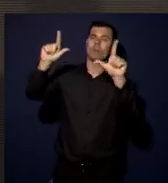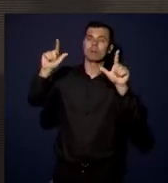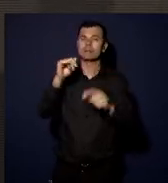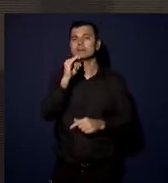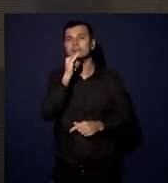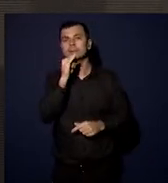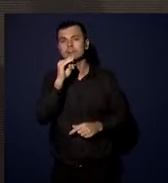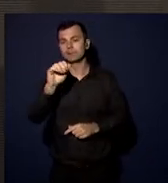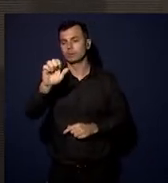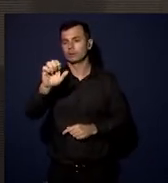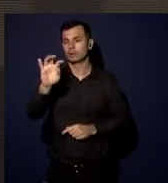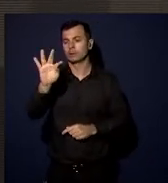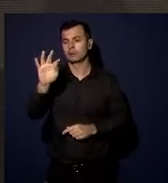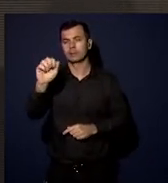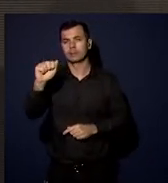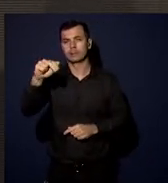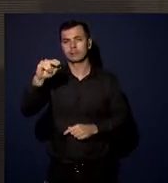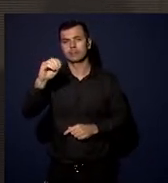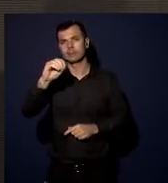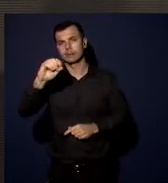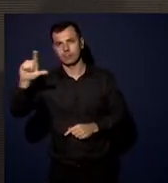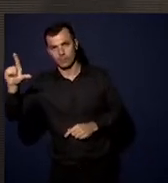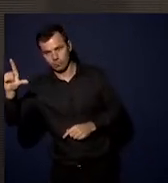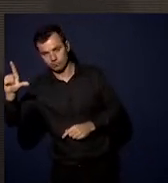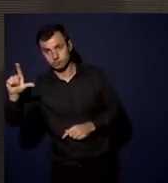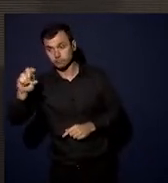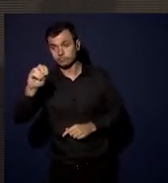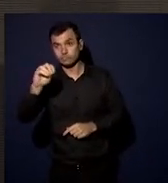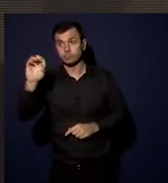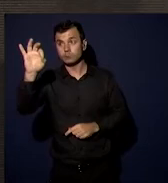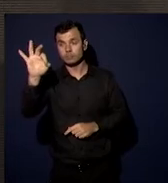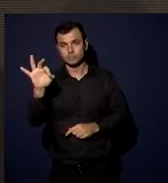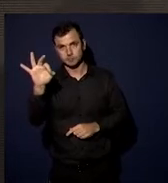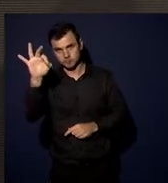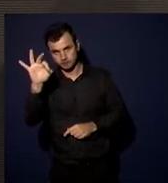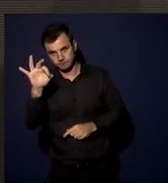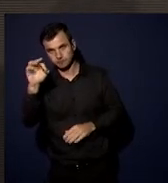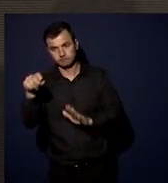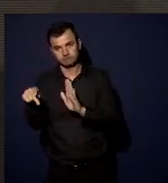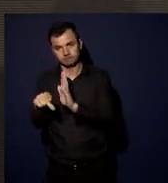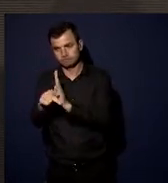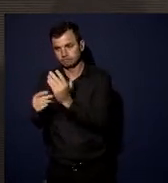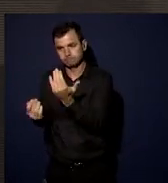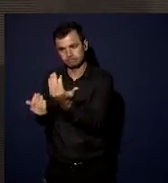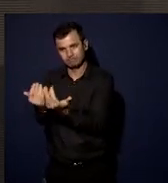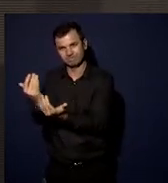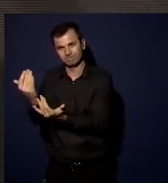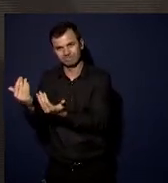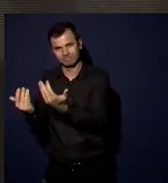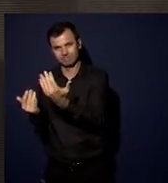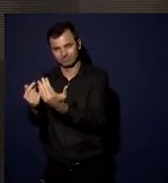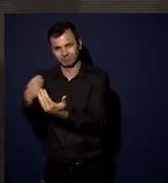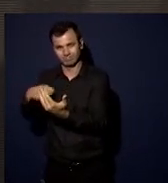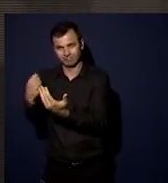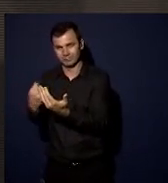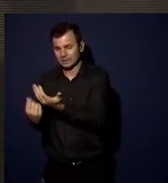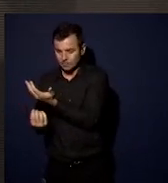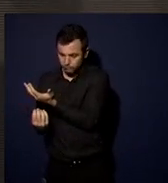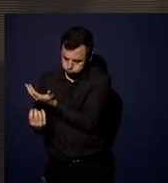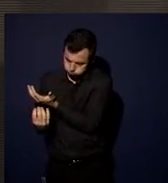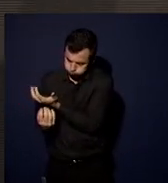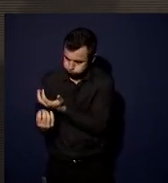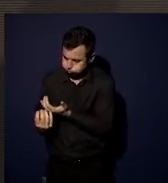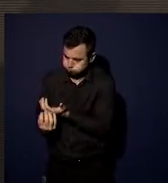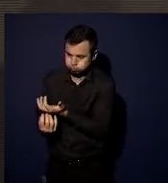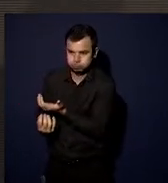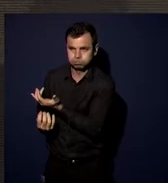etanol 50% de missão do etanol é na fermentação que é um processo